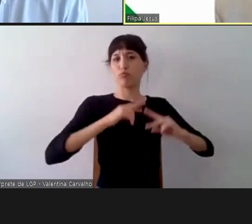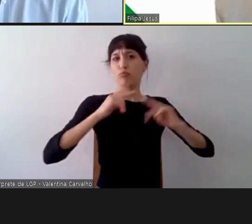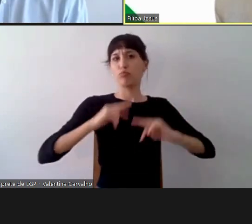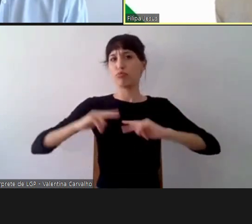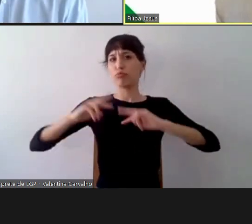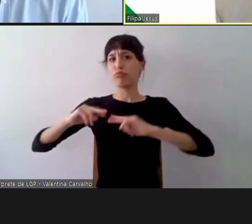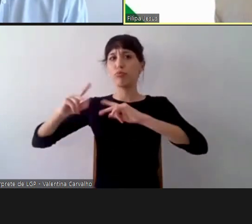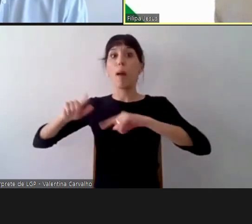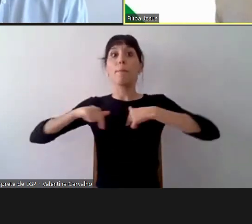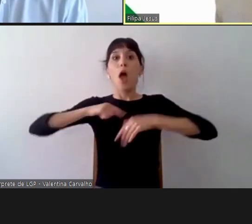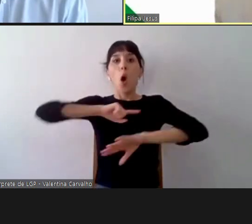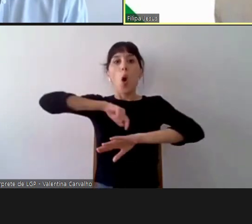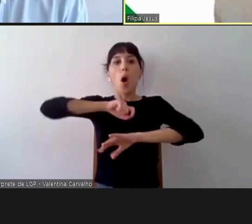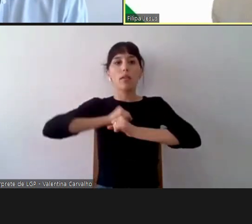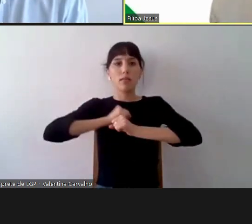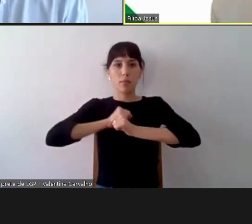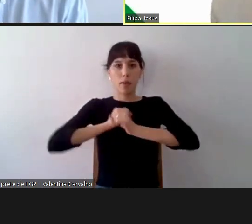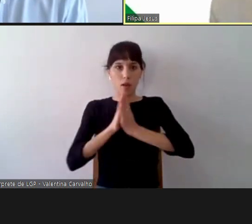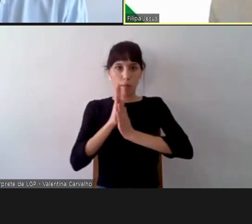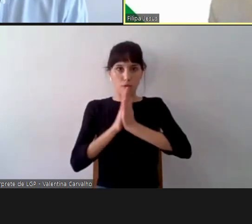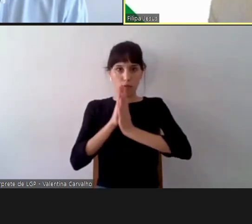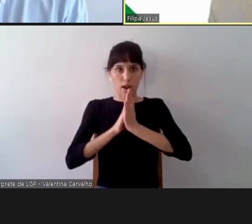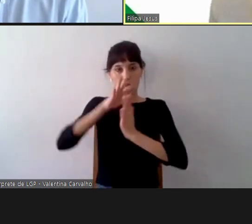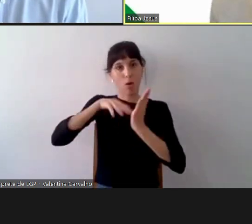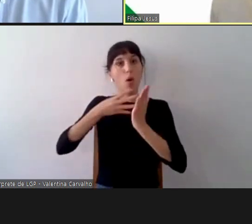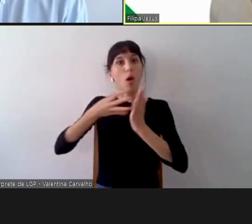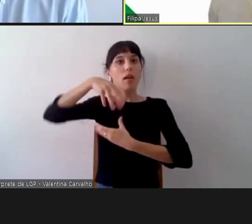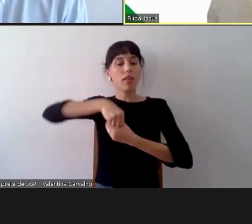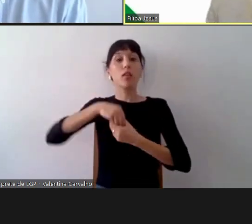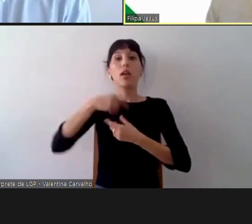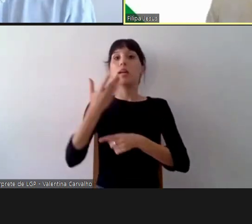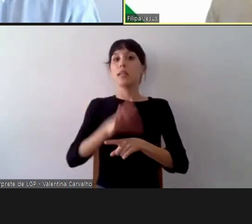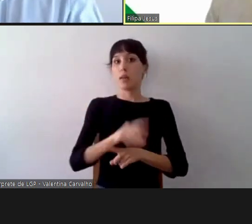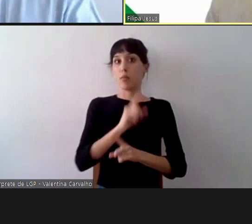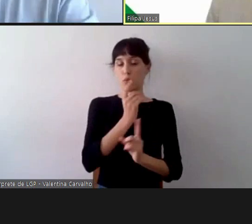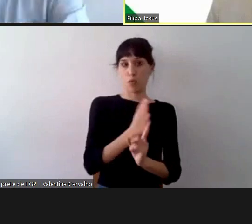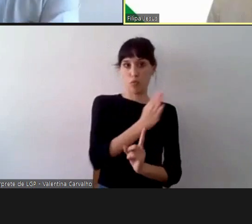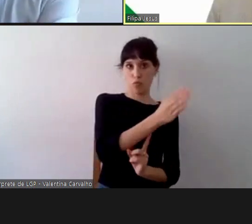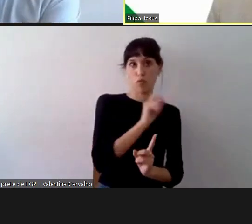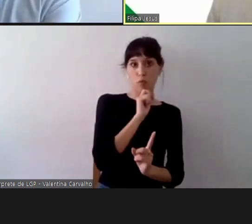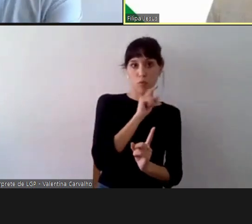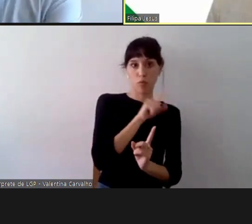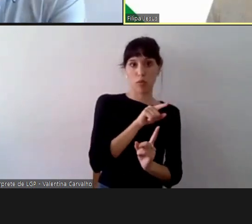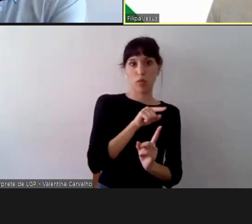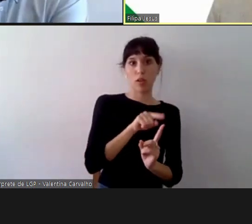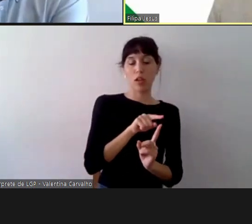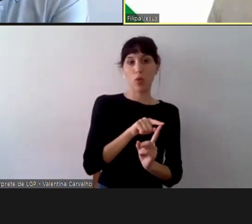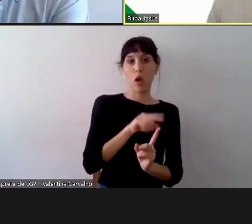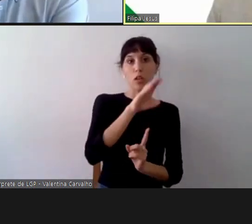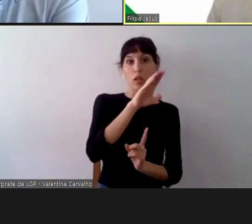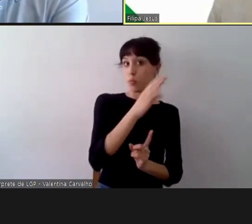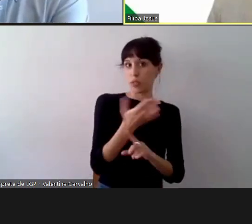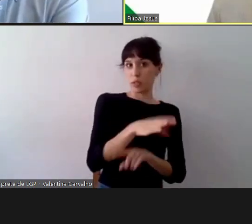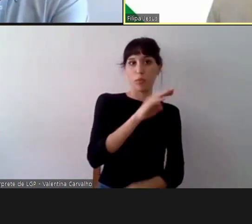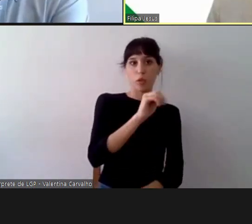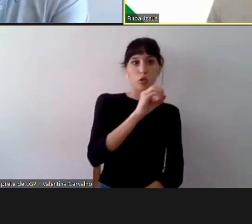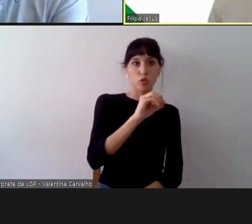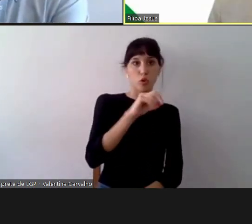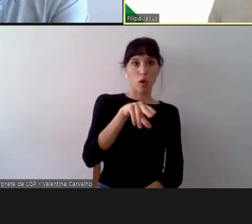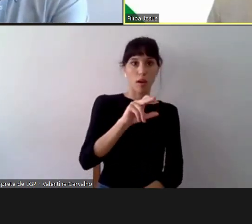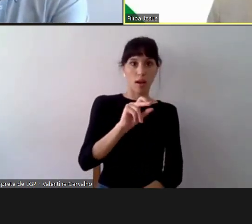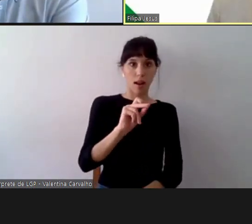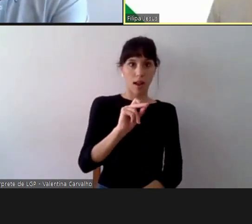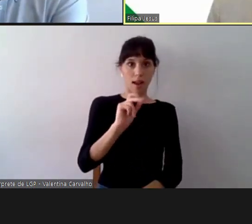horários de trabalho. Há um exemplo que eu costumo usar, há dois, um é o da empresa Sonai, a SONAI tem um centro de qualifica e